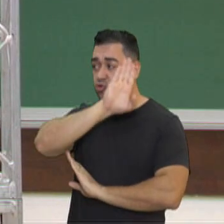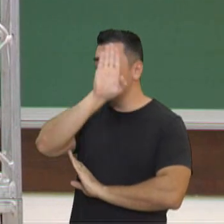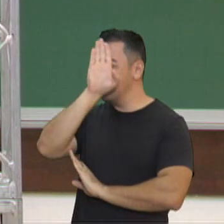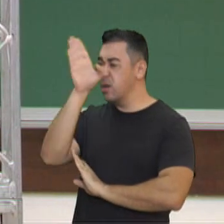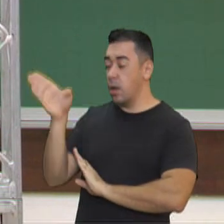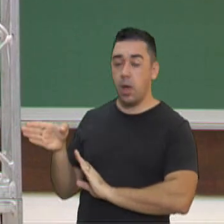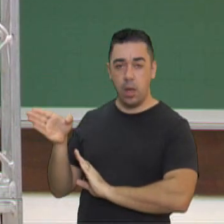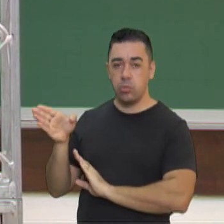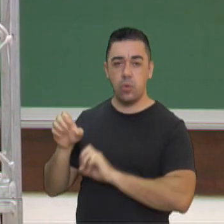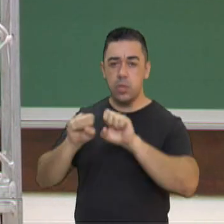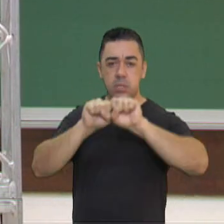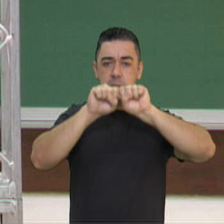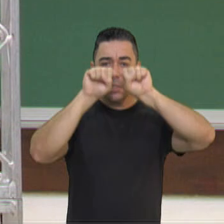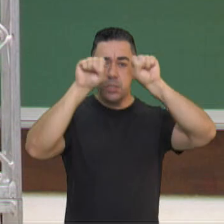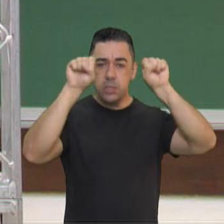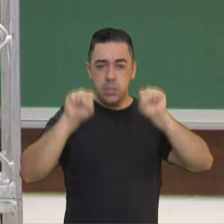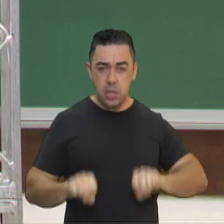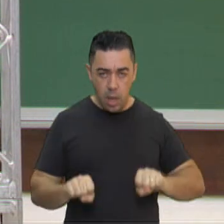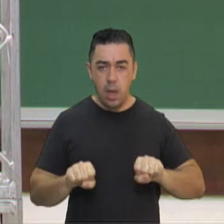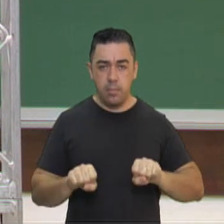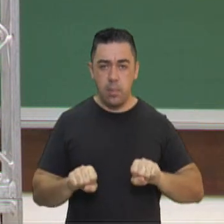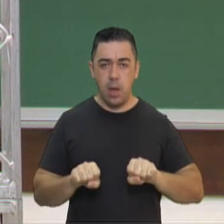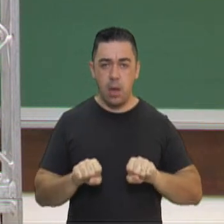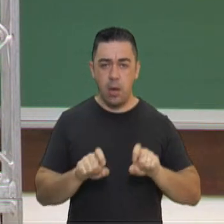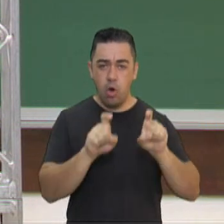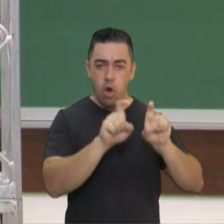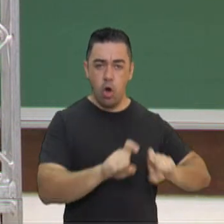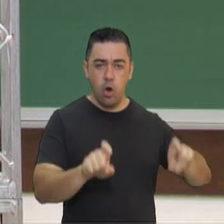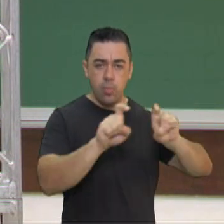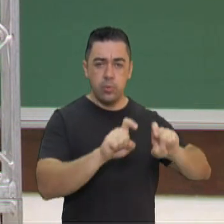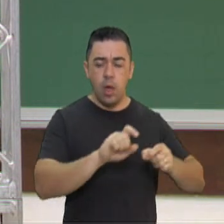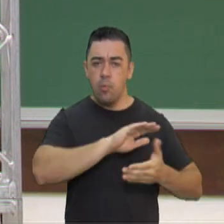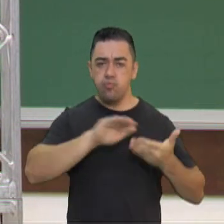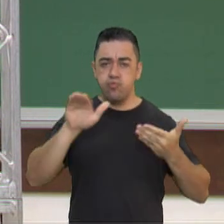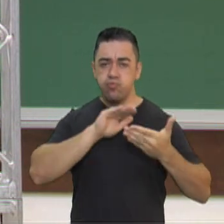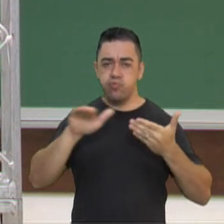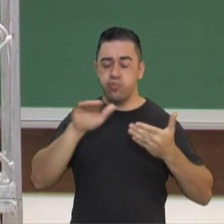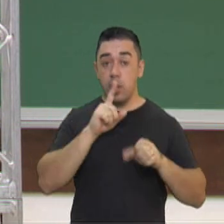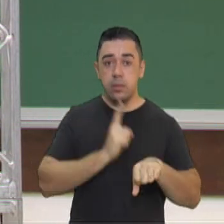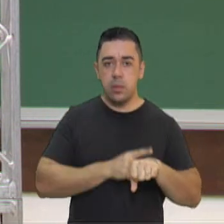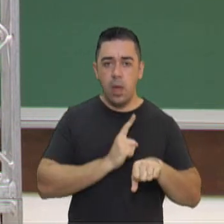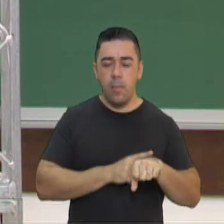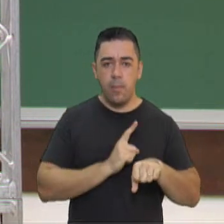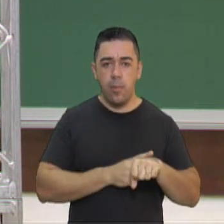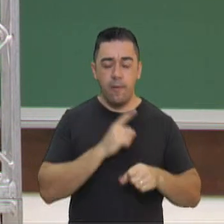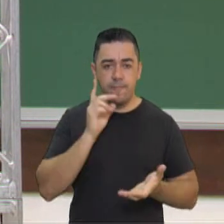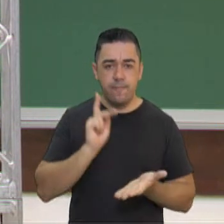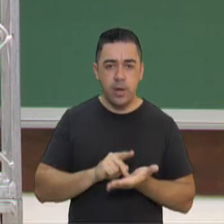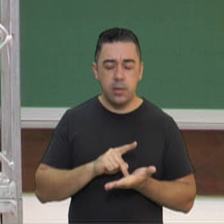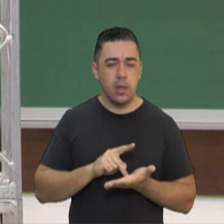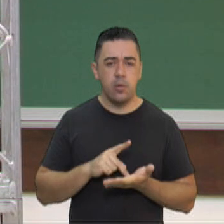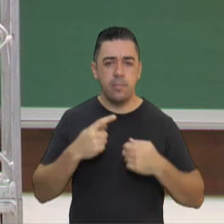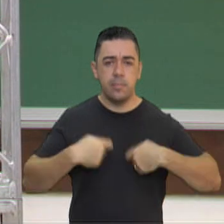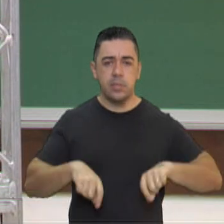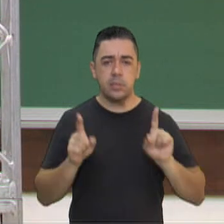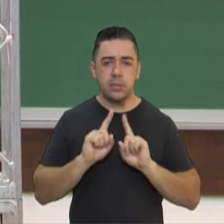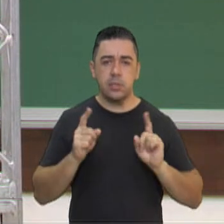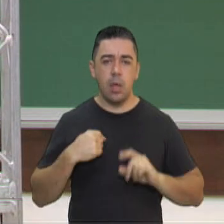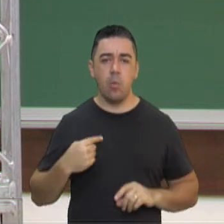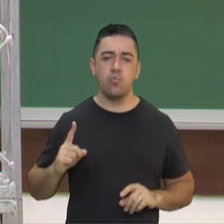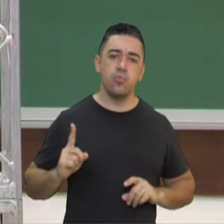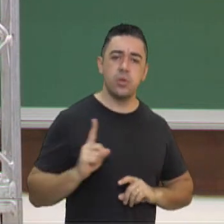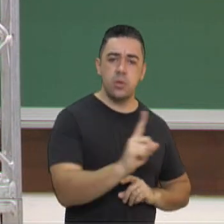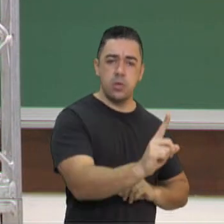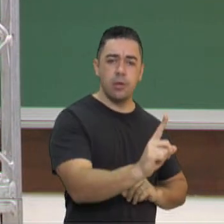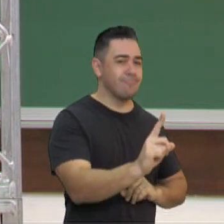para sistemas de computador. Então, os dados vão sendo transmitidos em tempo real, tá? Não precisa se deslocar